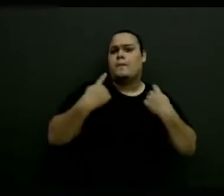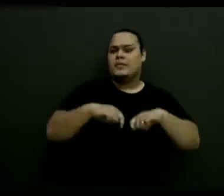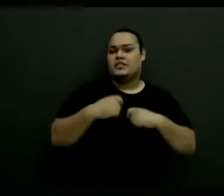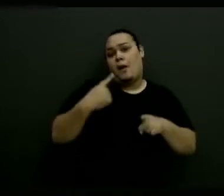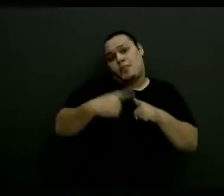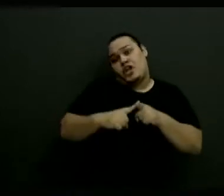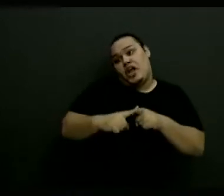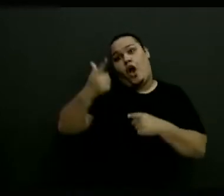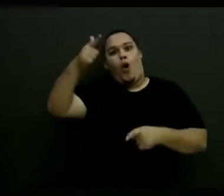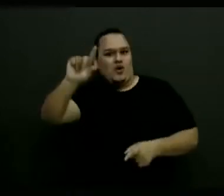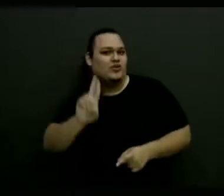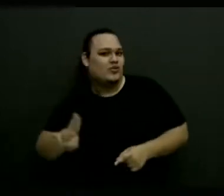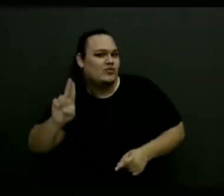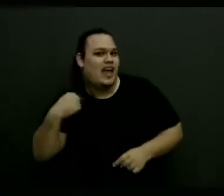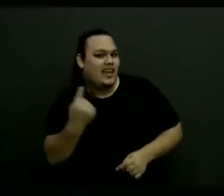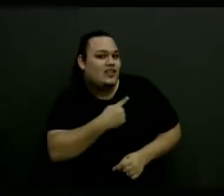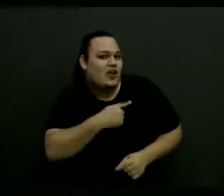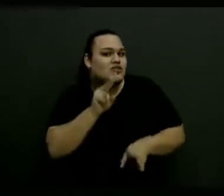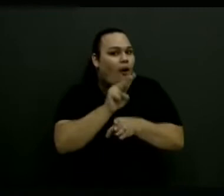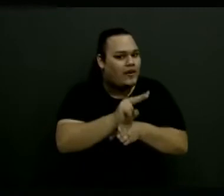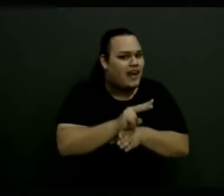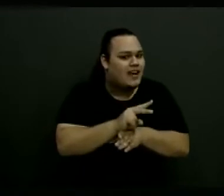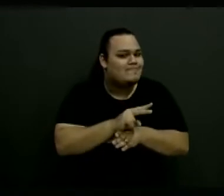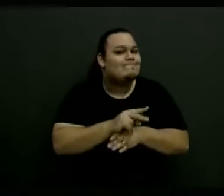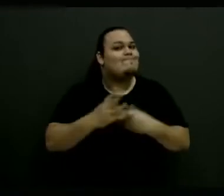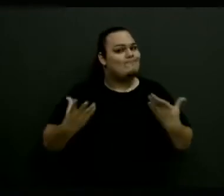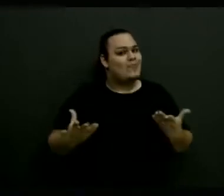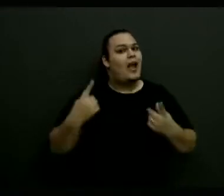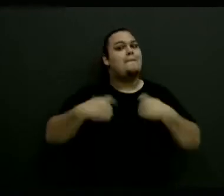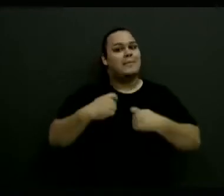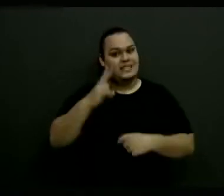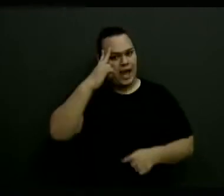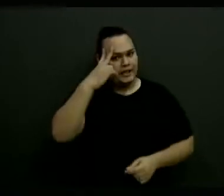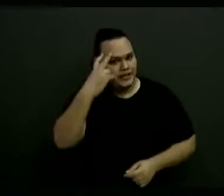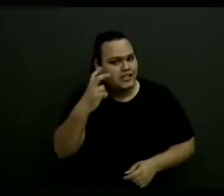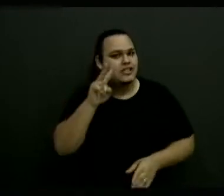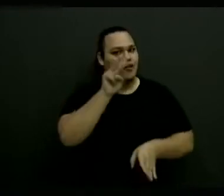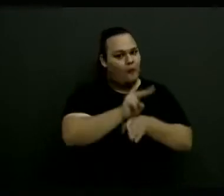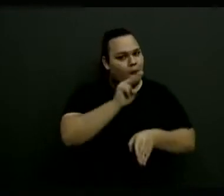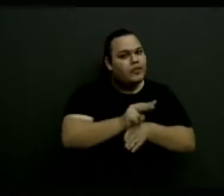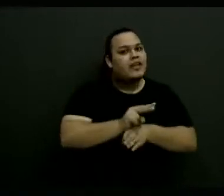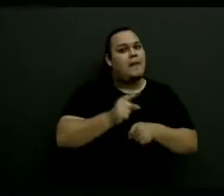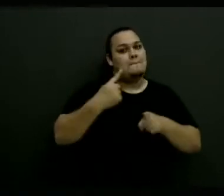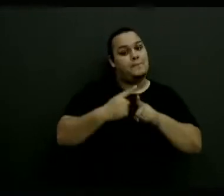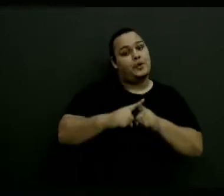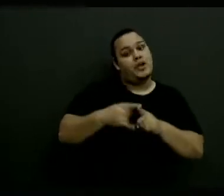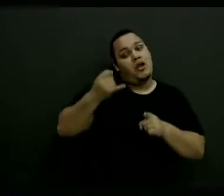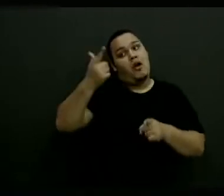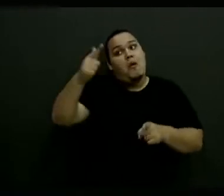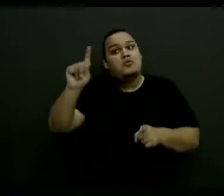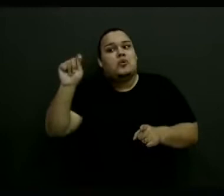fazê-lo. Temos que ser muito diligentes e ter muita capacidade para